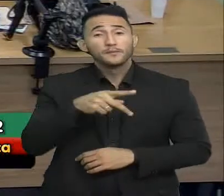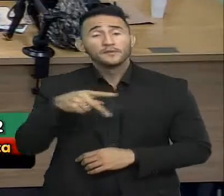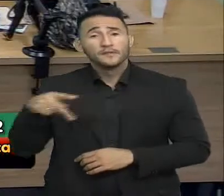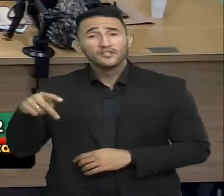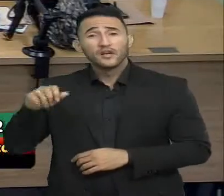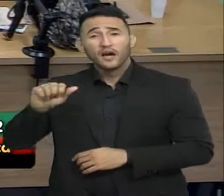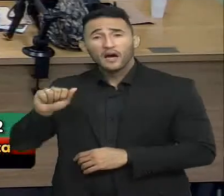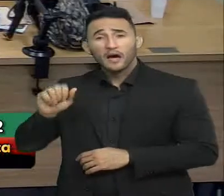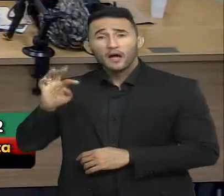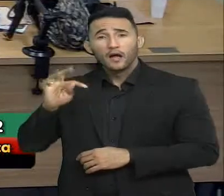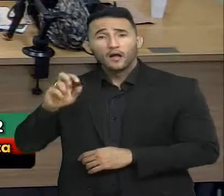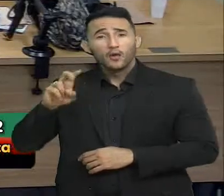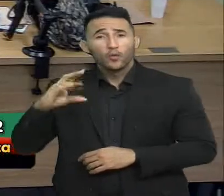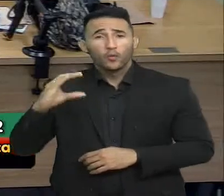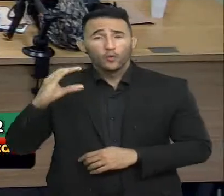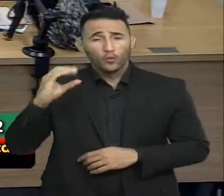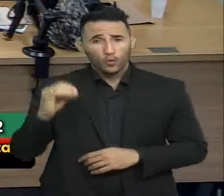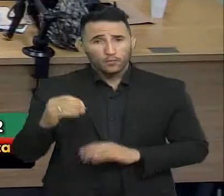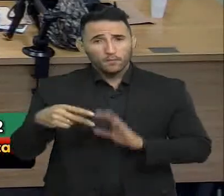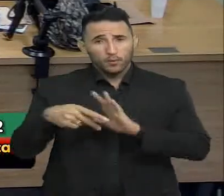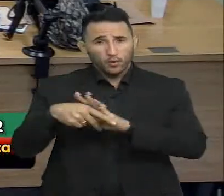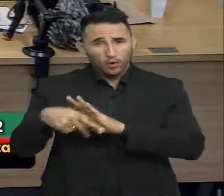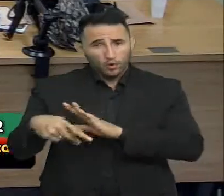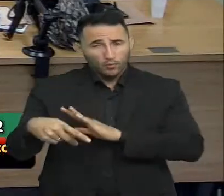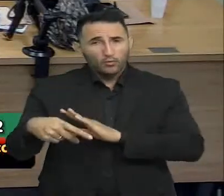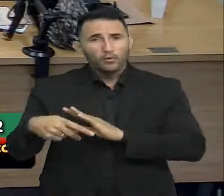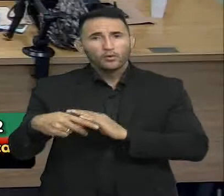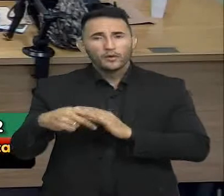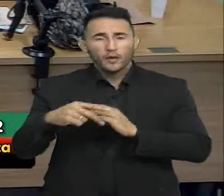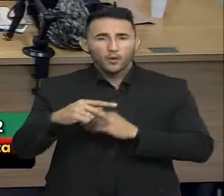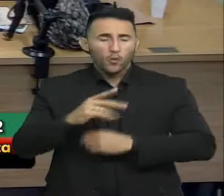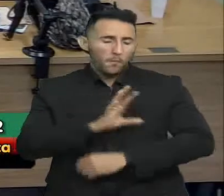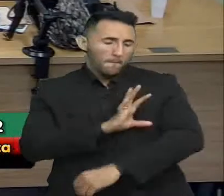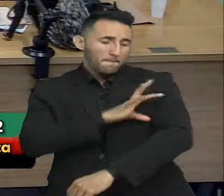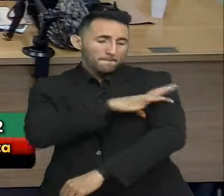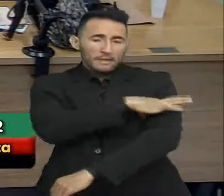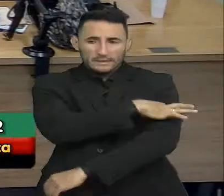ATUCO, sacerdote umbandista, Pai Soares Dogum.